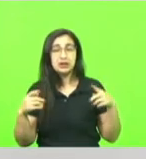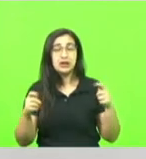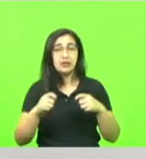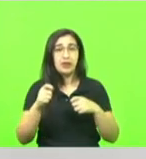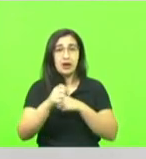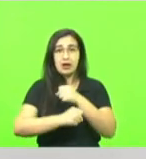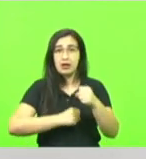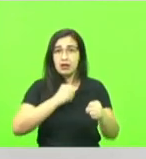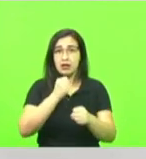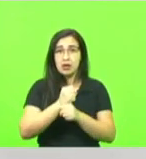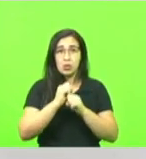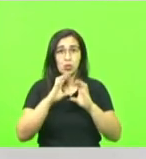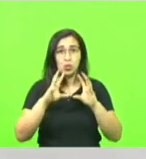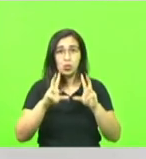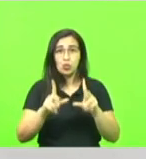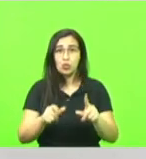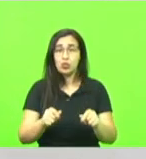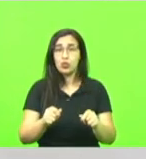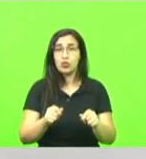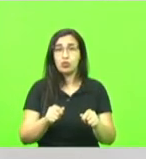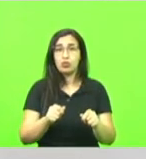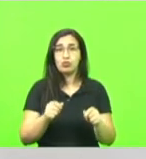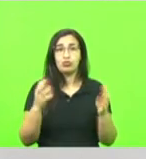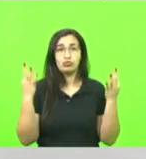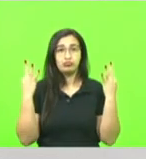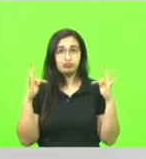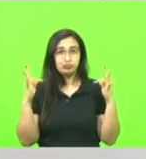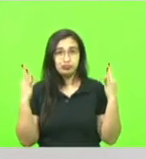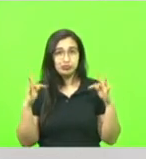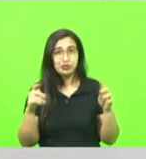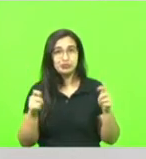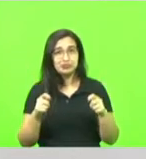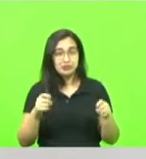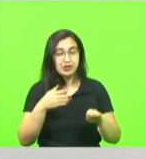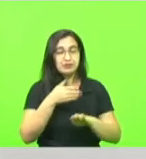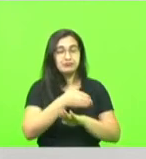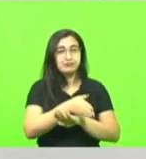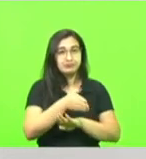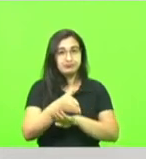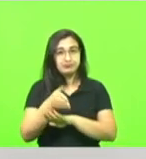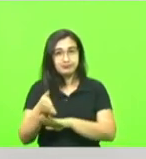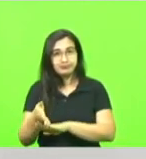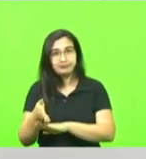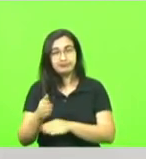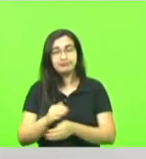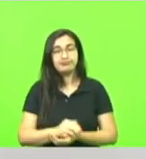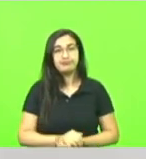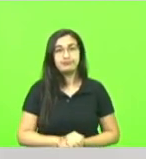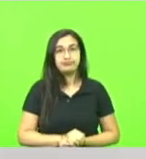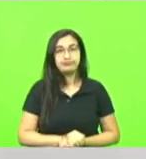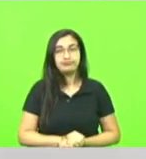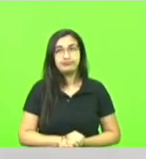fazer o turismo também chamado religioso.